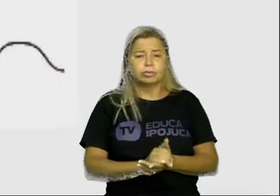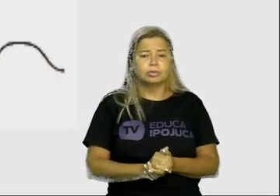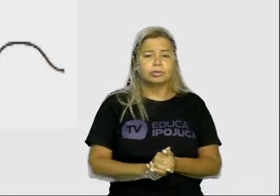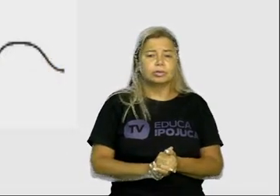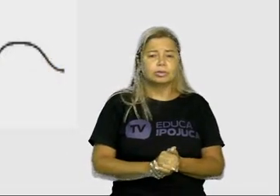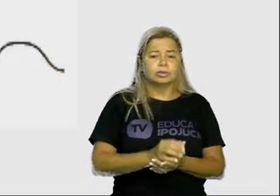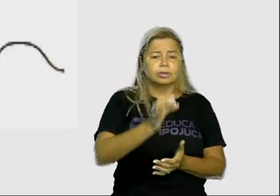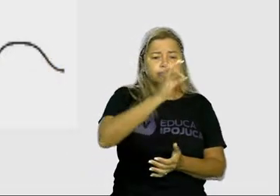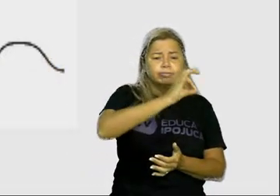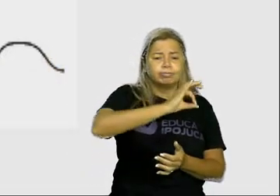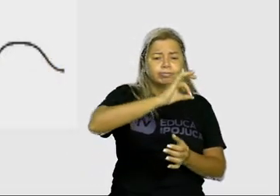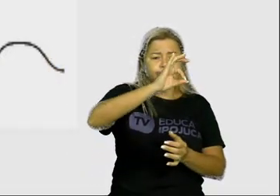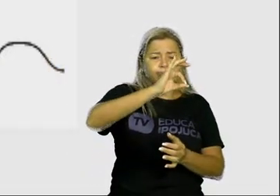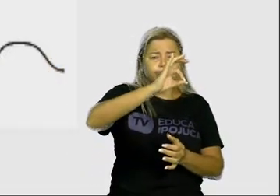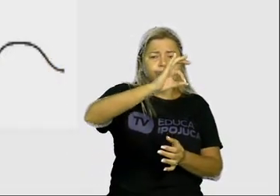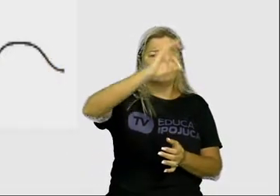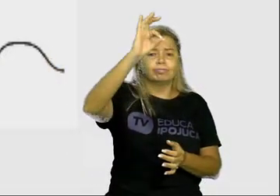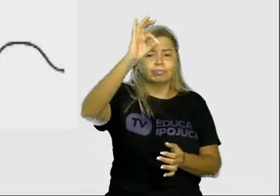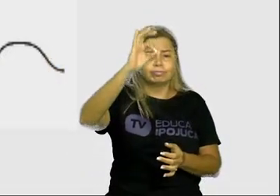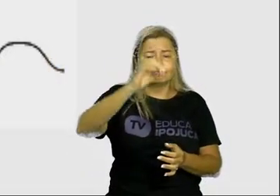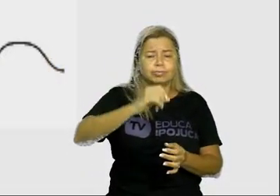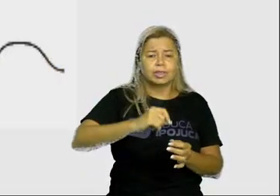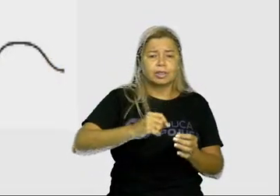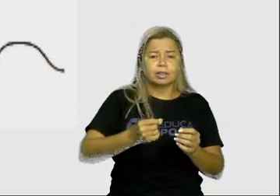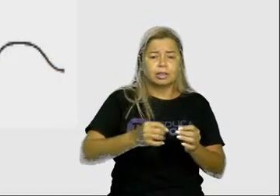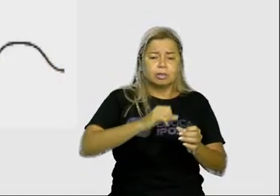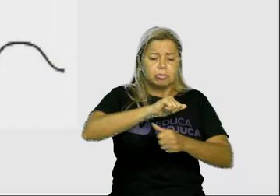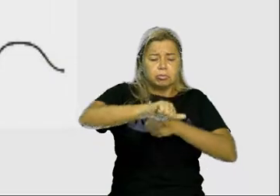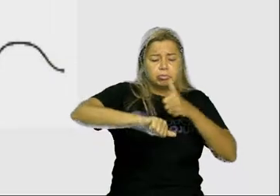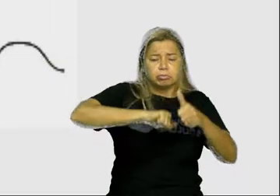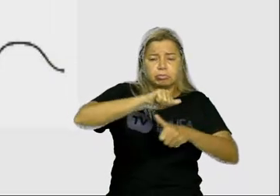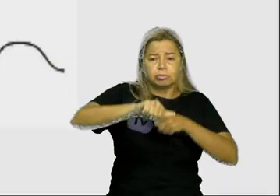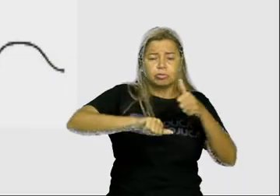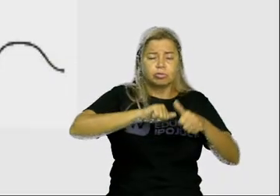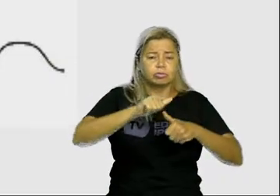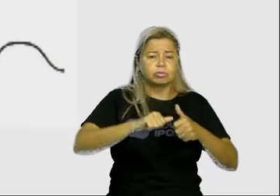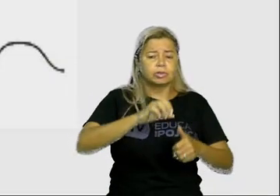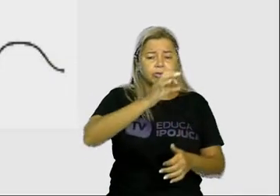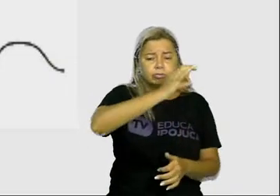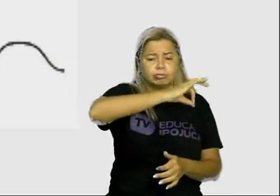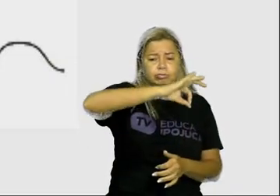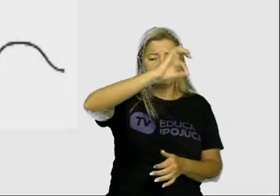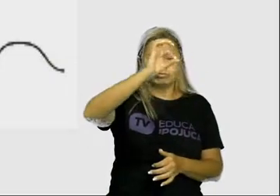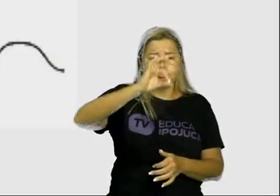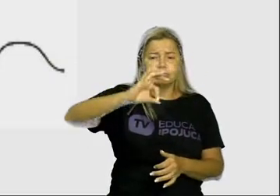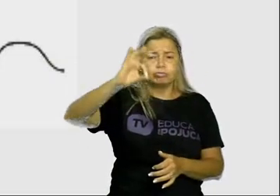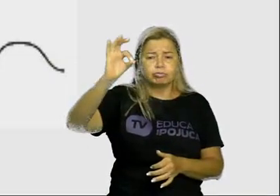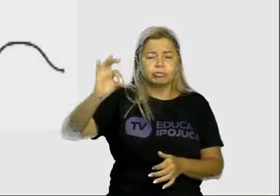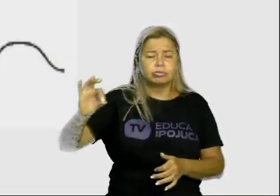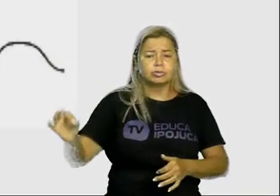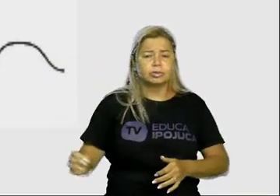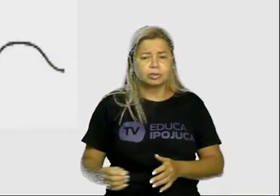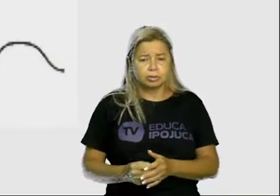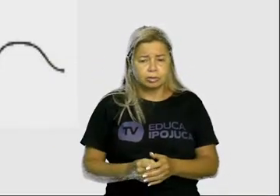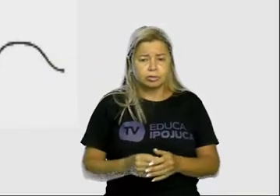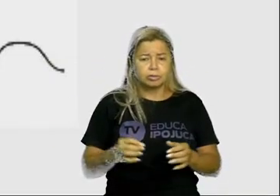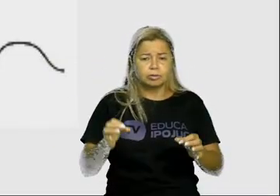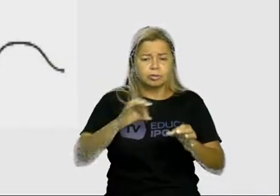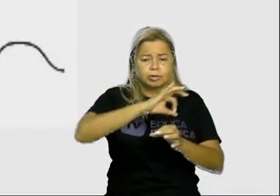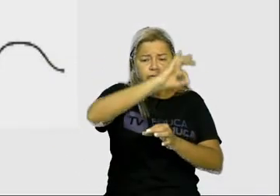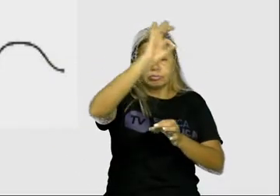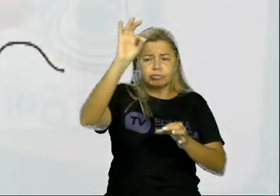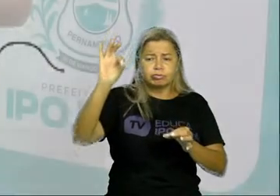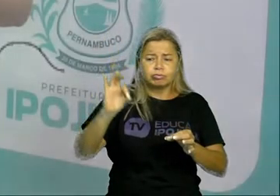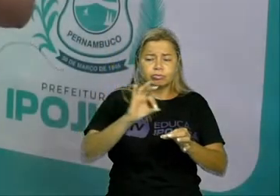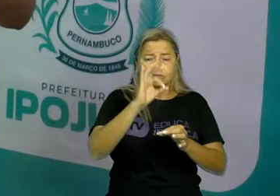linha quebrada, mista, curva, uma linha fechada, uma linha